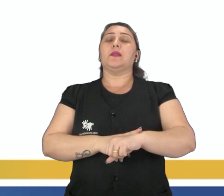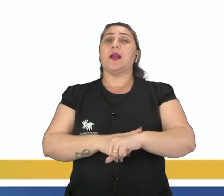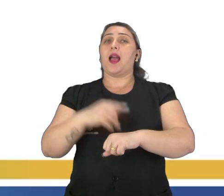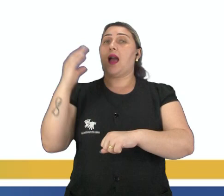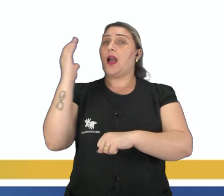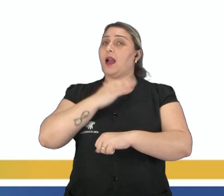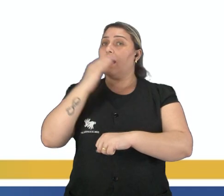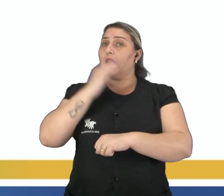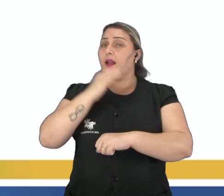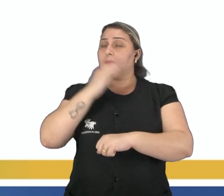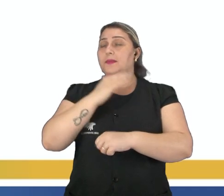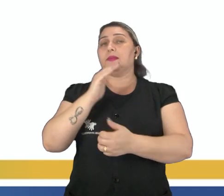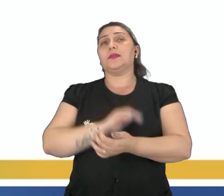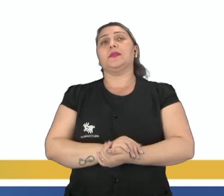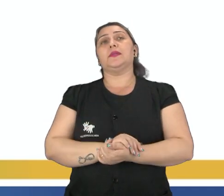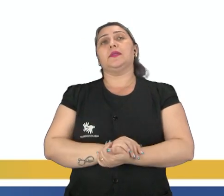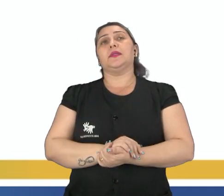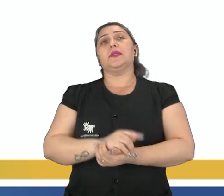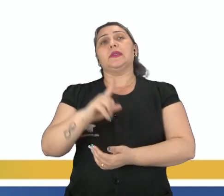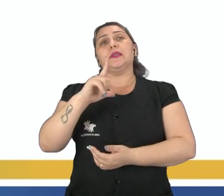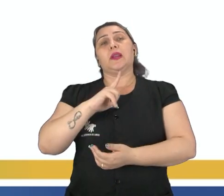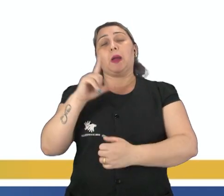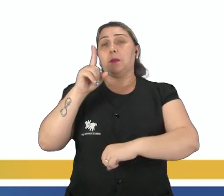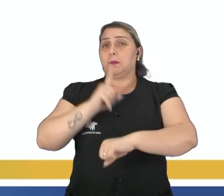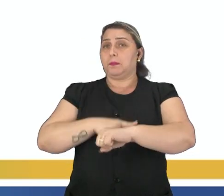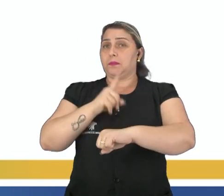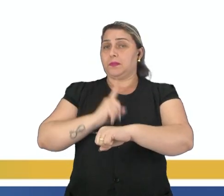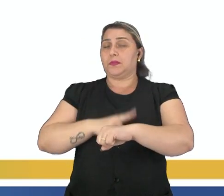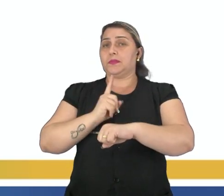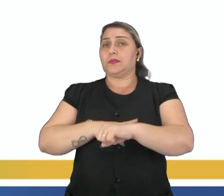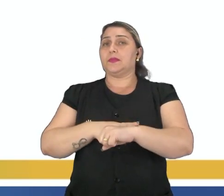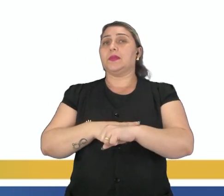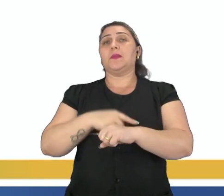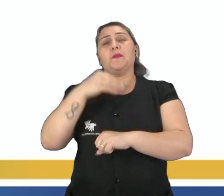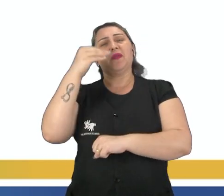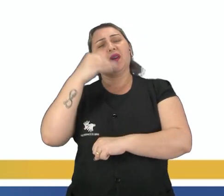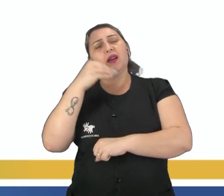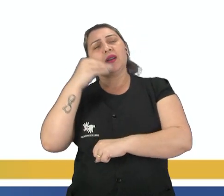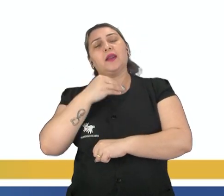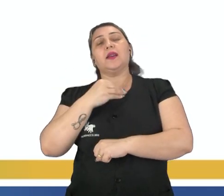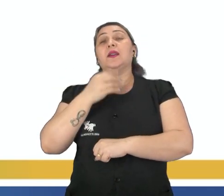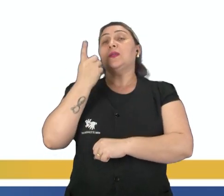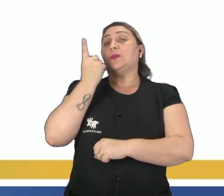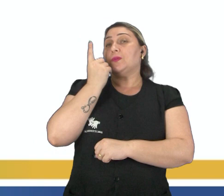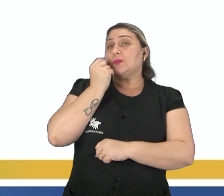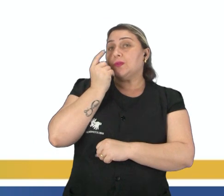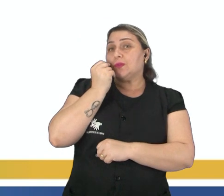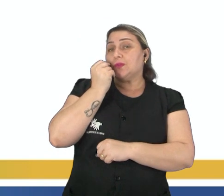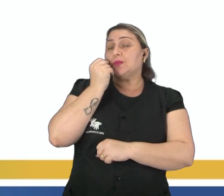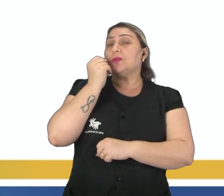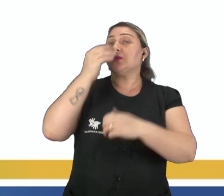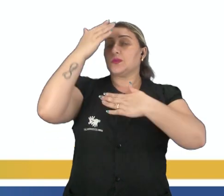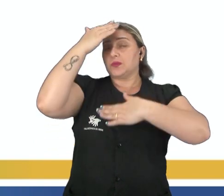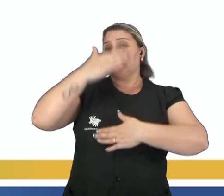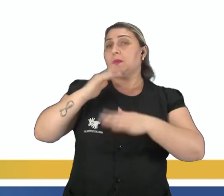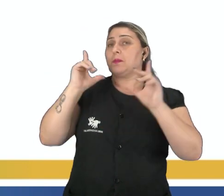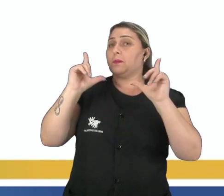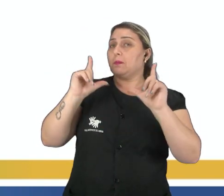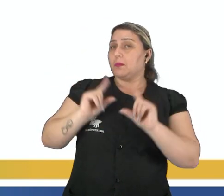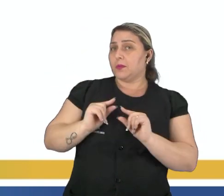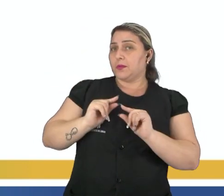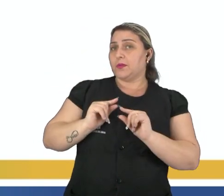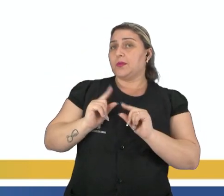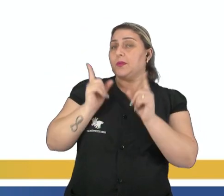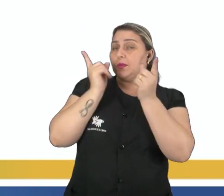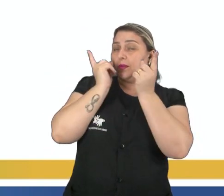mais rápida, mais automática, e existe um momento que a gente vai ter aí a temperatura corporal mais baixa, vai ter um momento que o